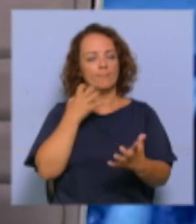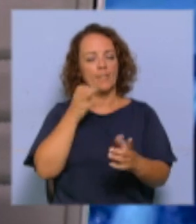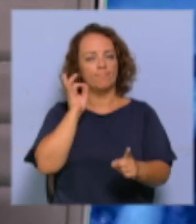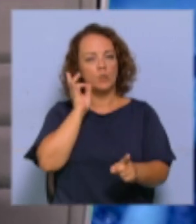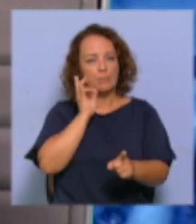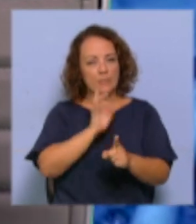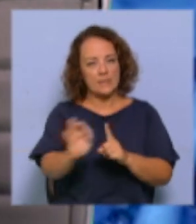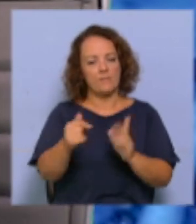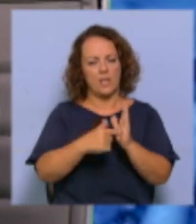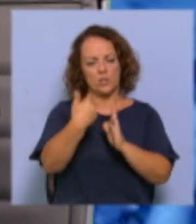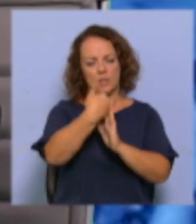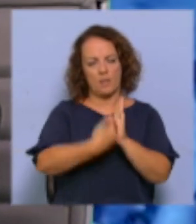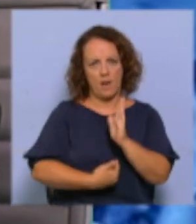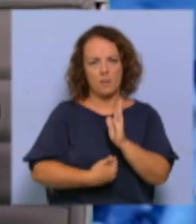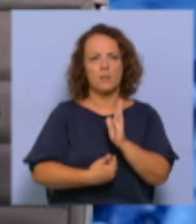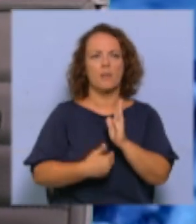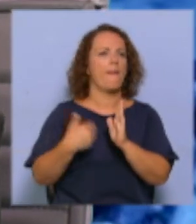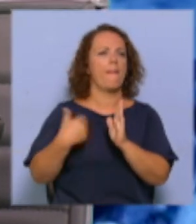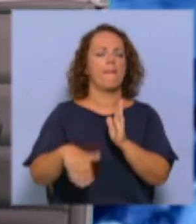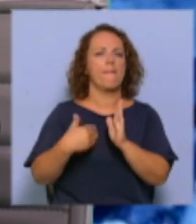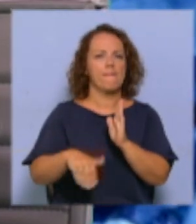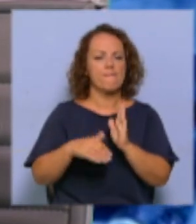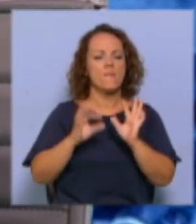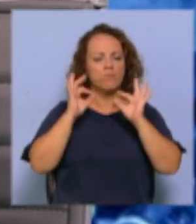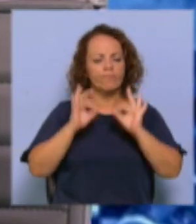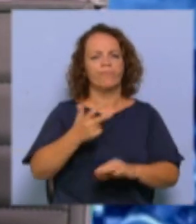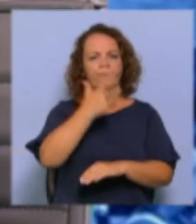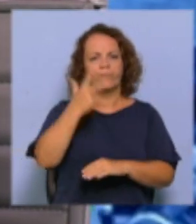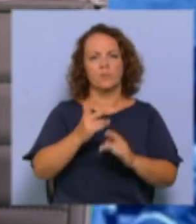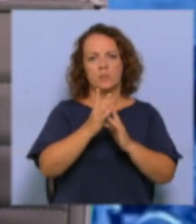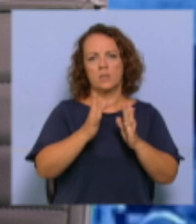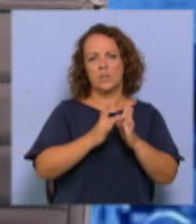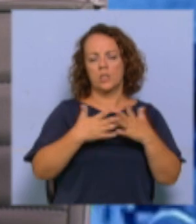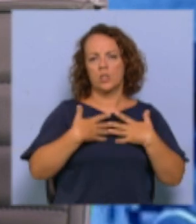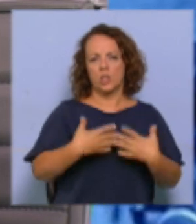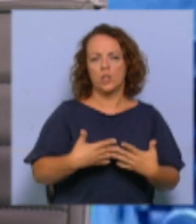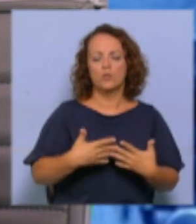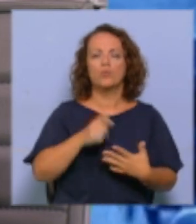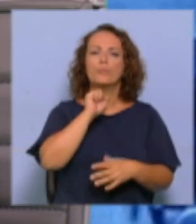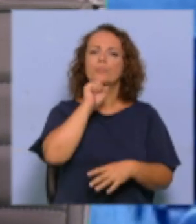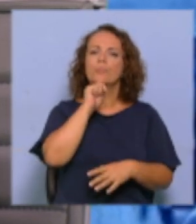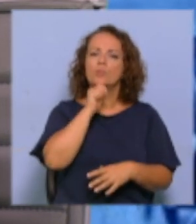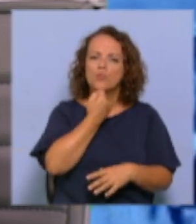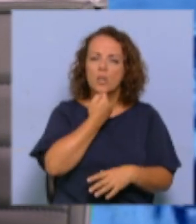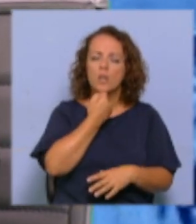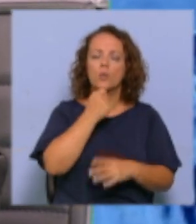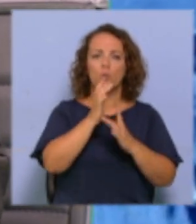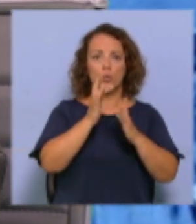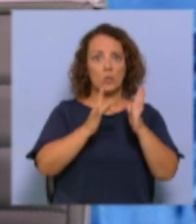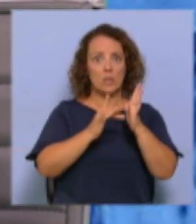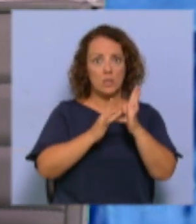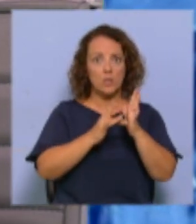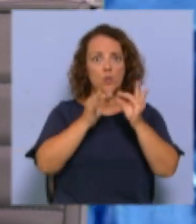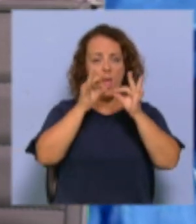esta carta. Esta carta é uma carta profundamente cristológica, em que se apresenta o mistério de Cristo como o centro. A sociedade